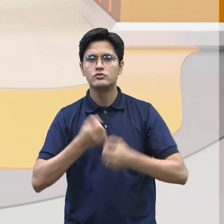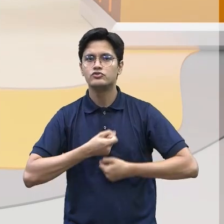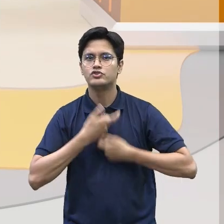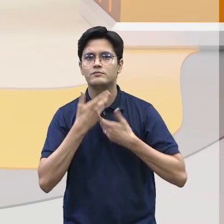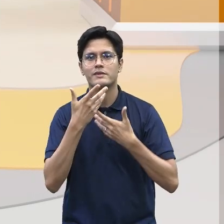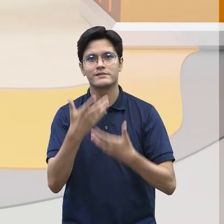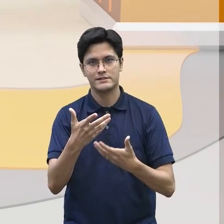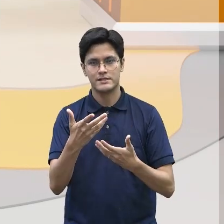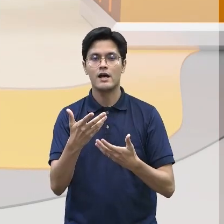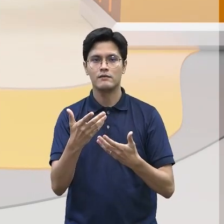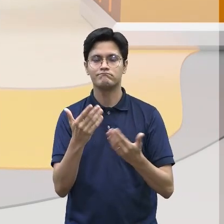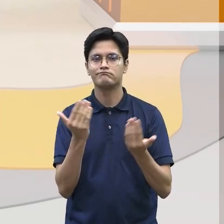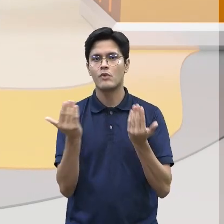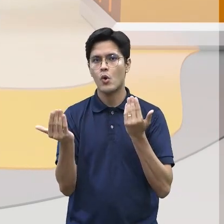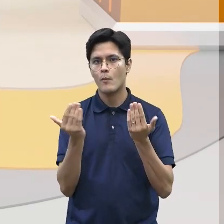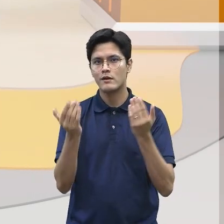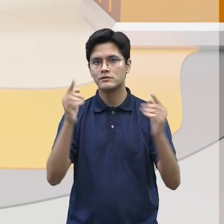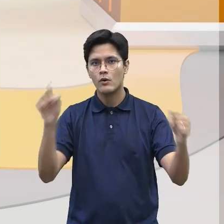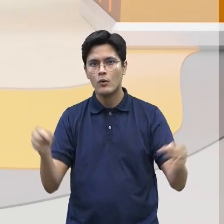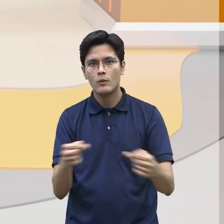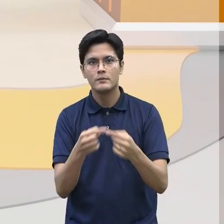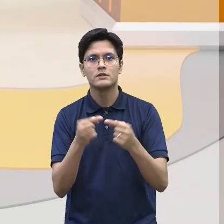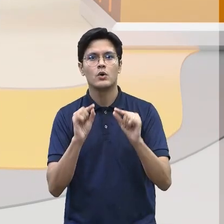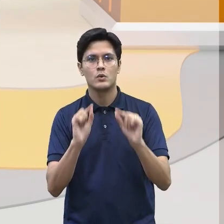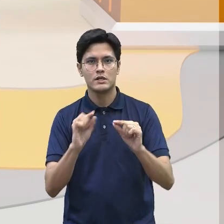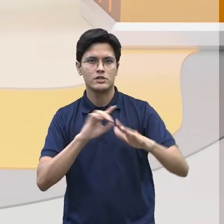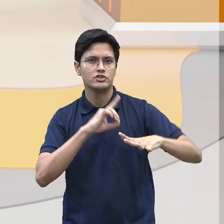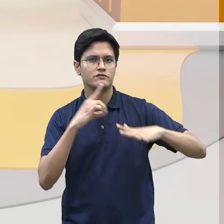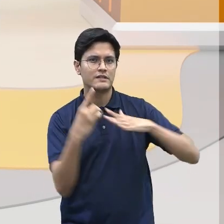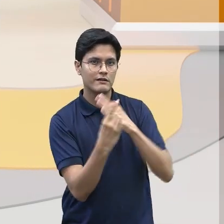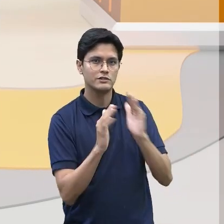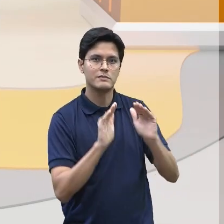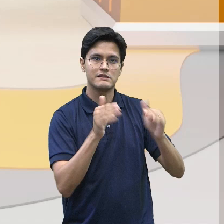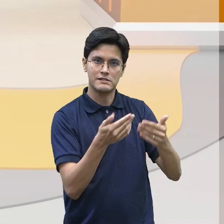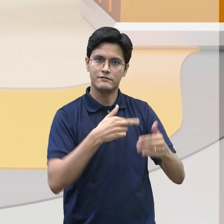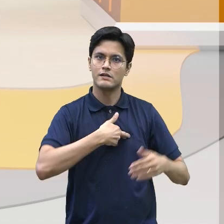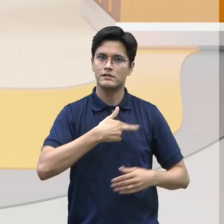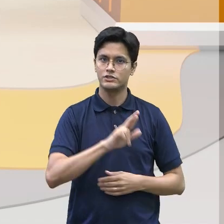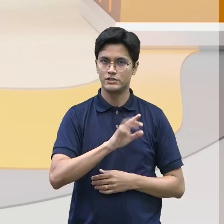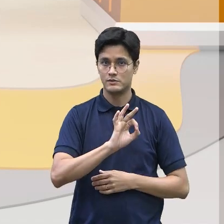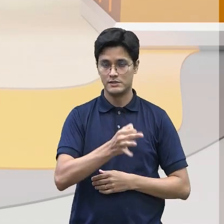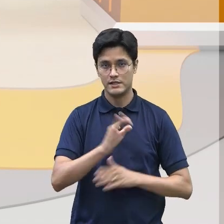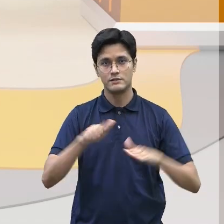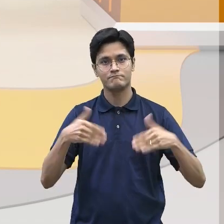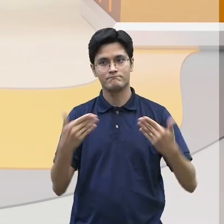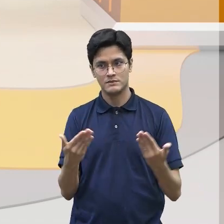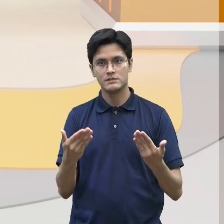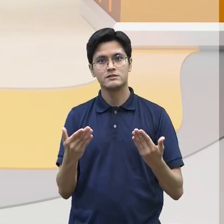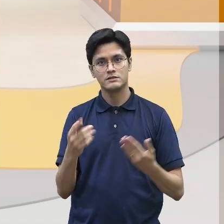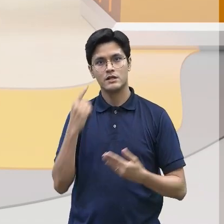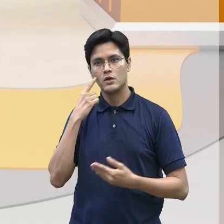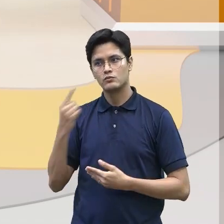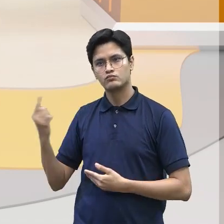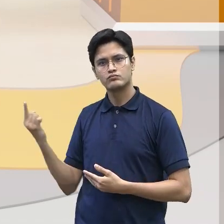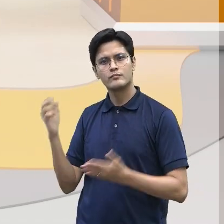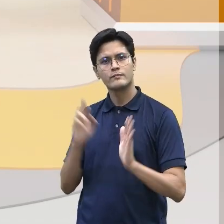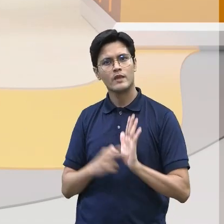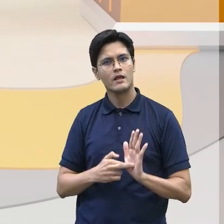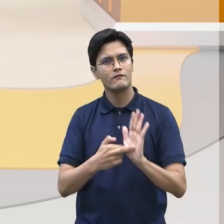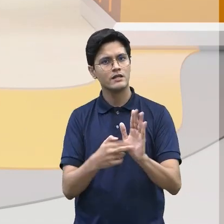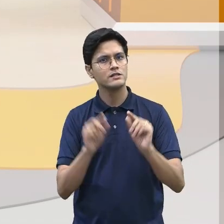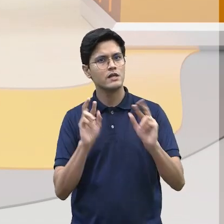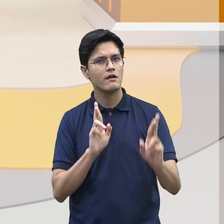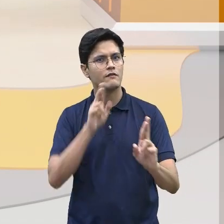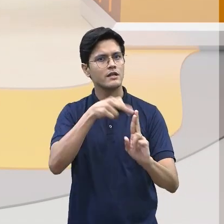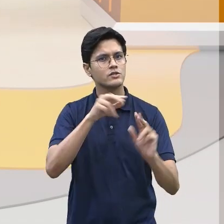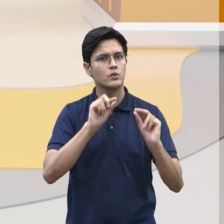uma alusão a alguma divindade religiosa. Então, esses traços fazem referência justamente